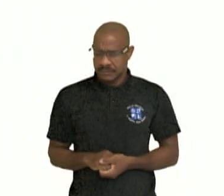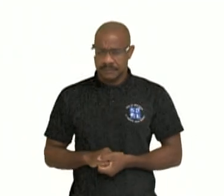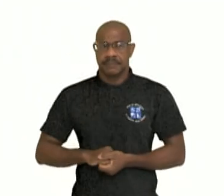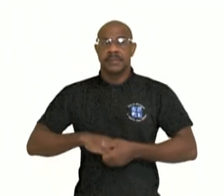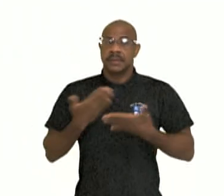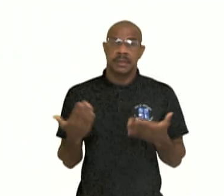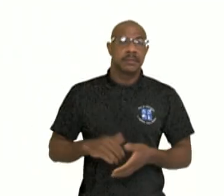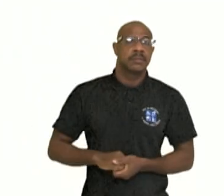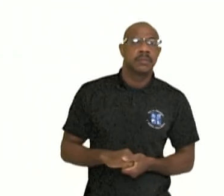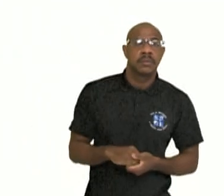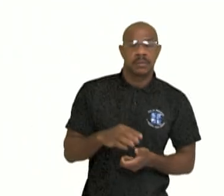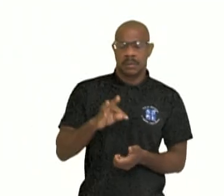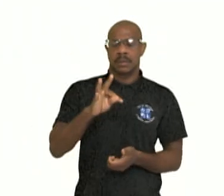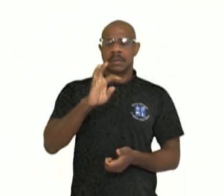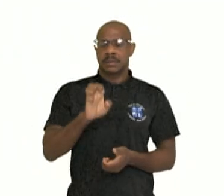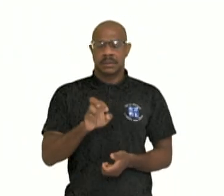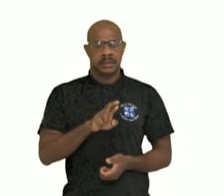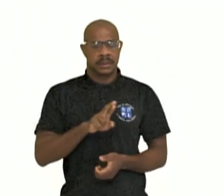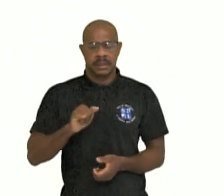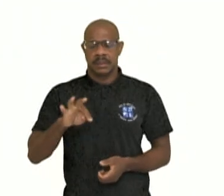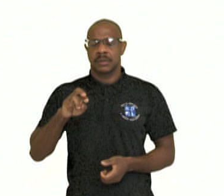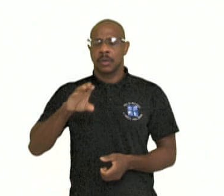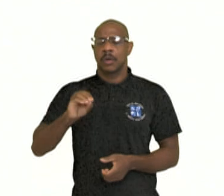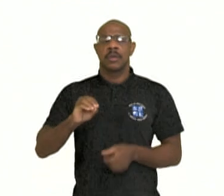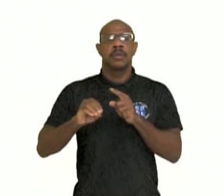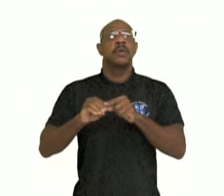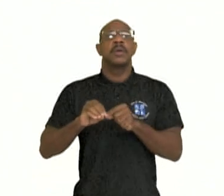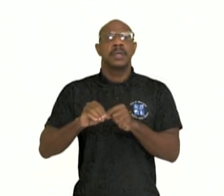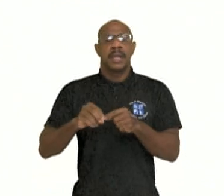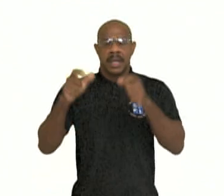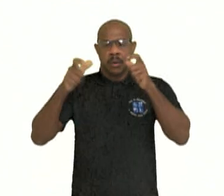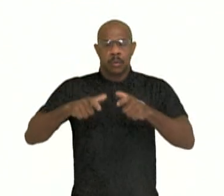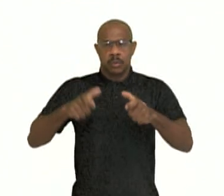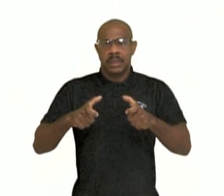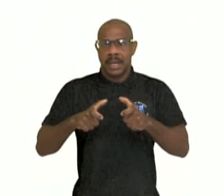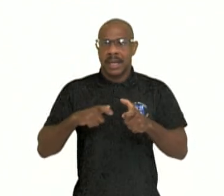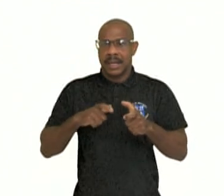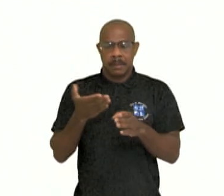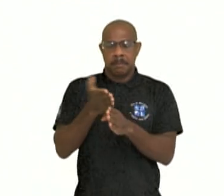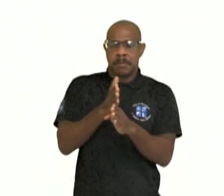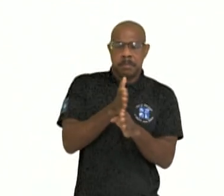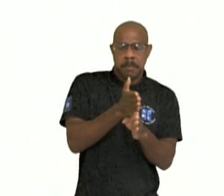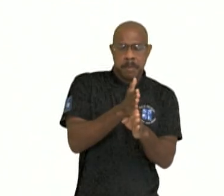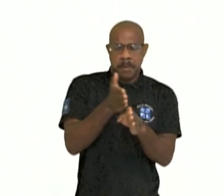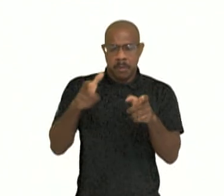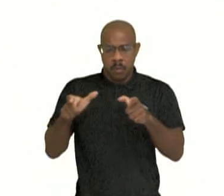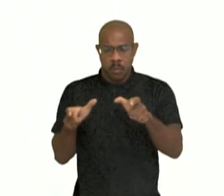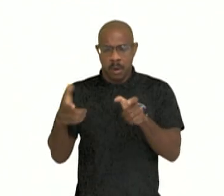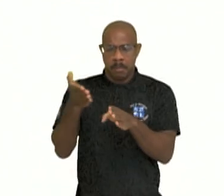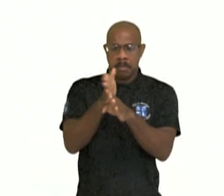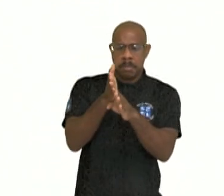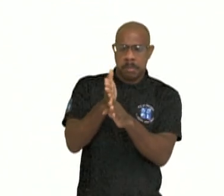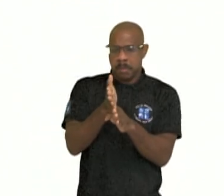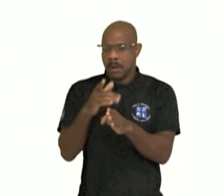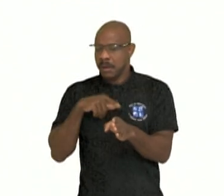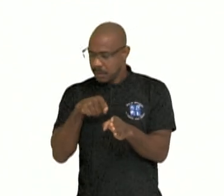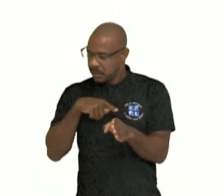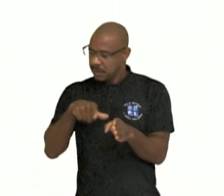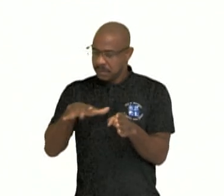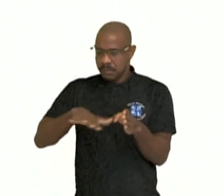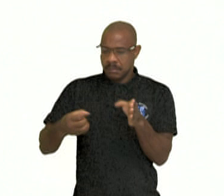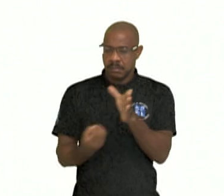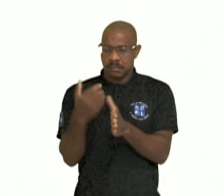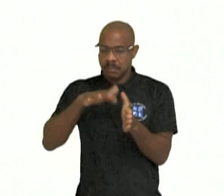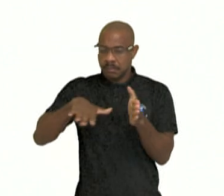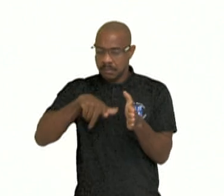forma a partir de eu ter uma área delimitada por fronteiras e com um poder instituído. Isso é uma formação de um